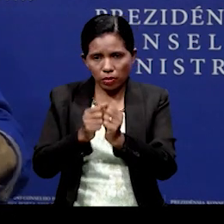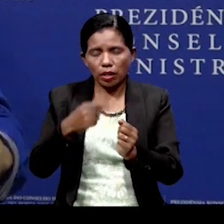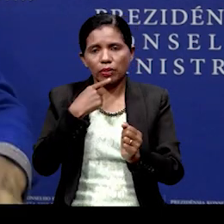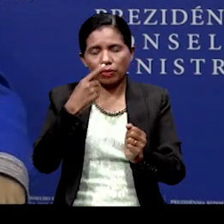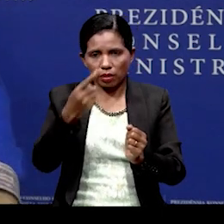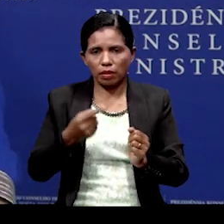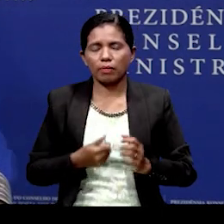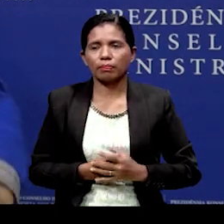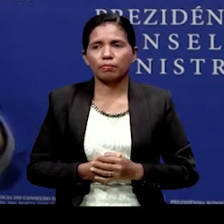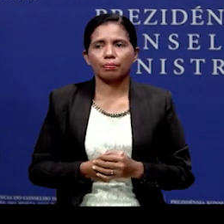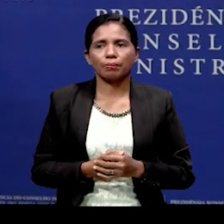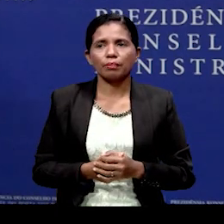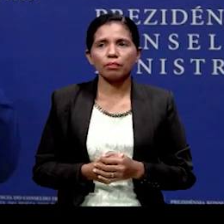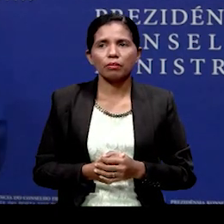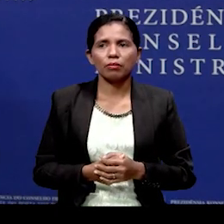de katak